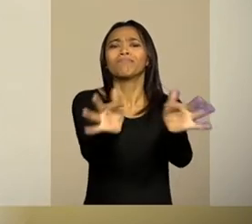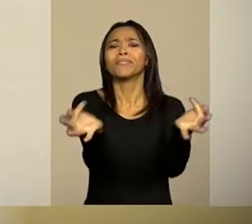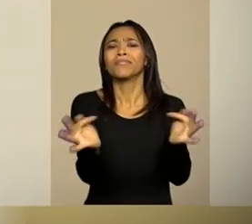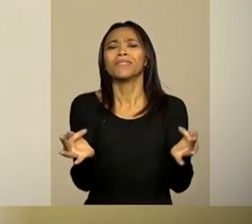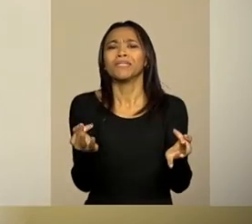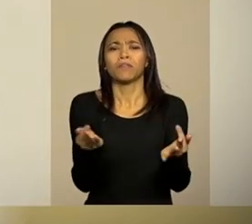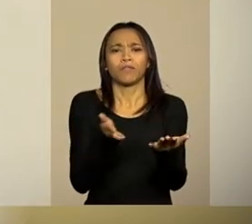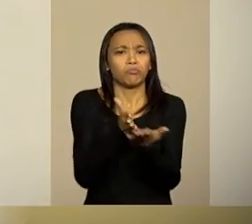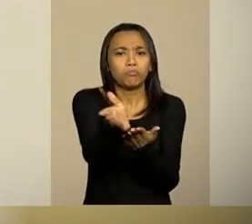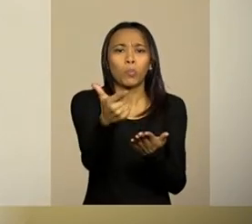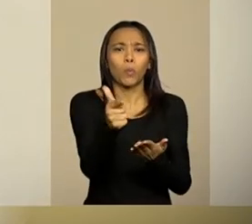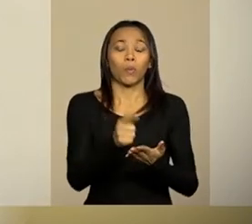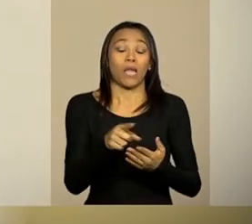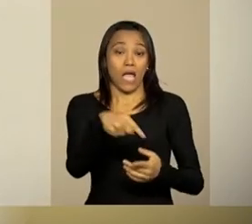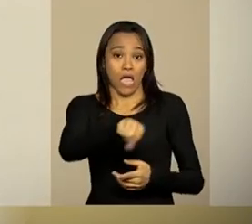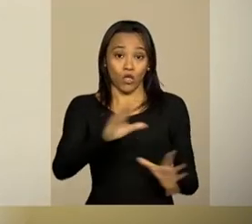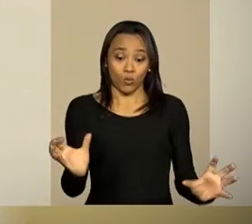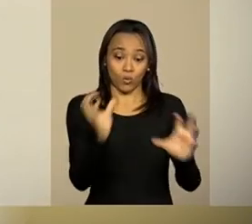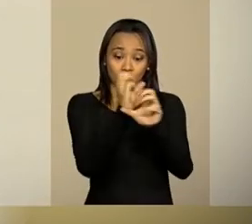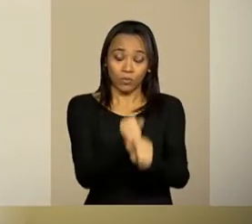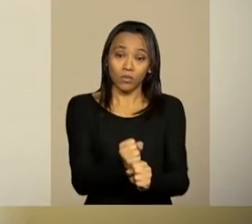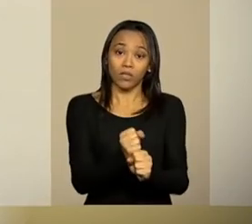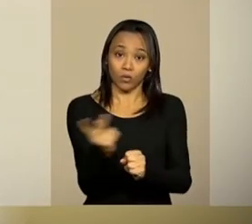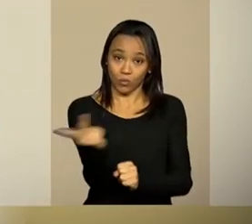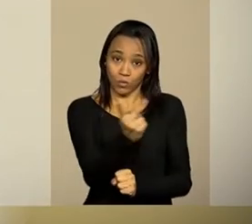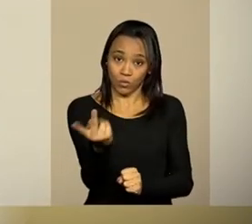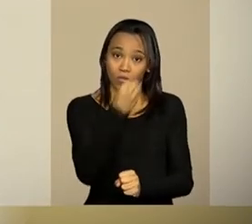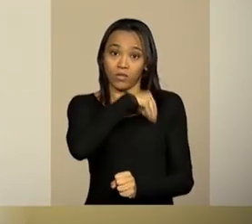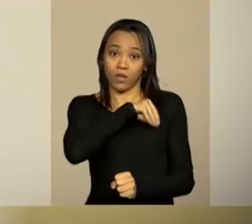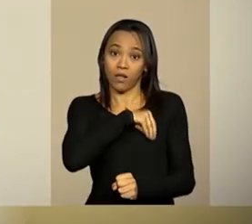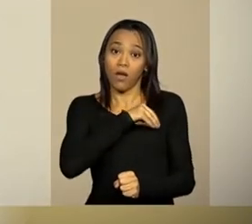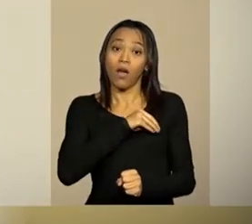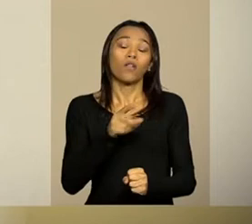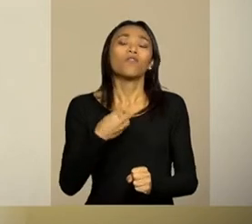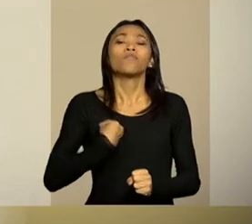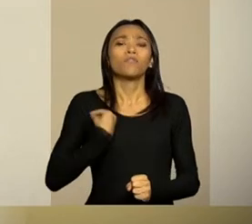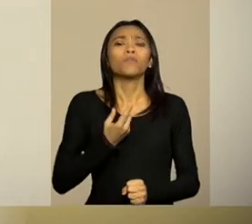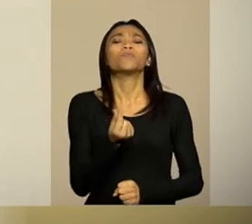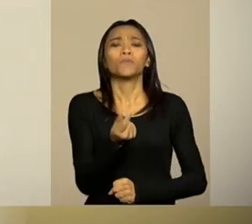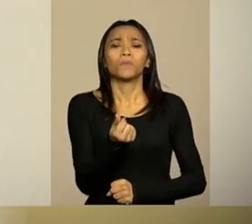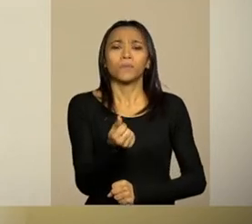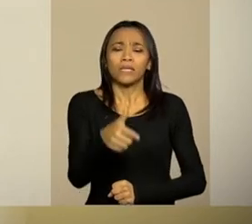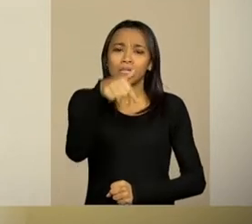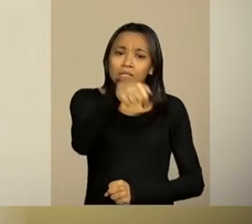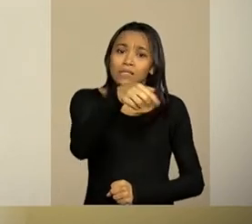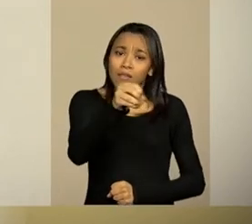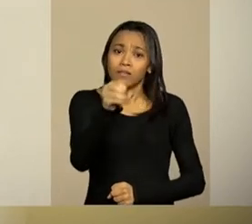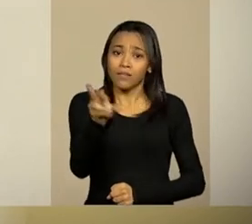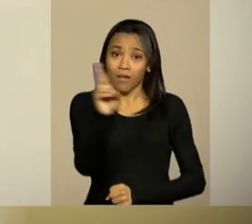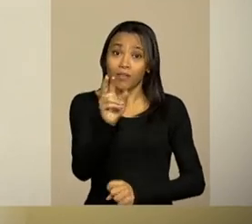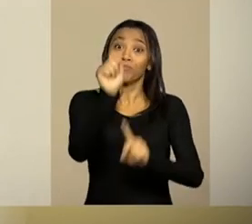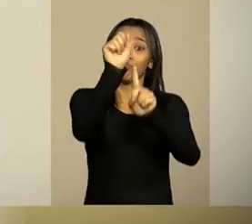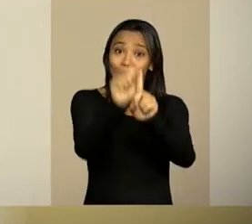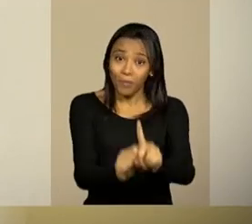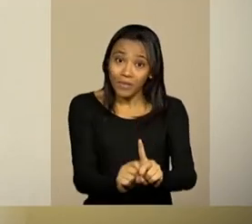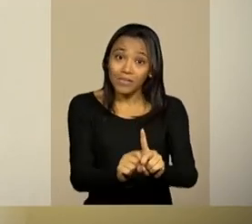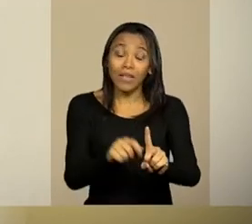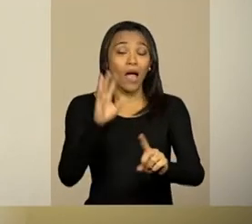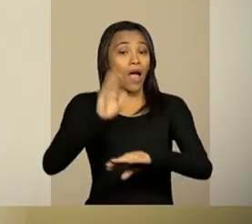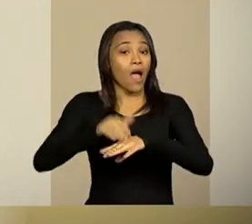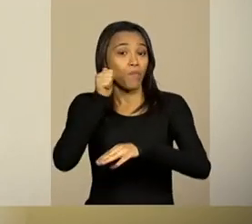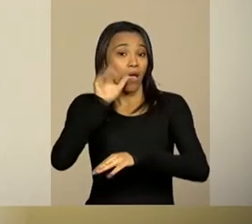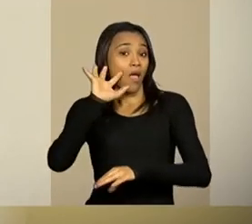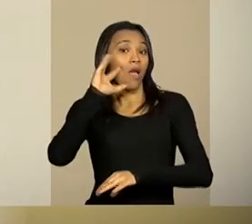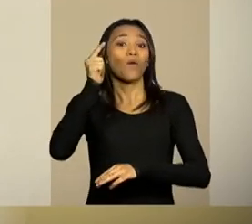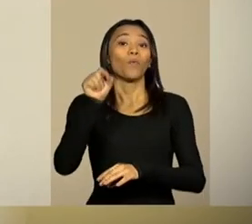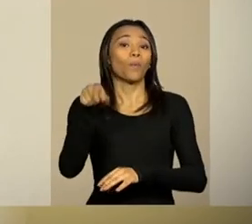juntando a renda do Bolsa Família renda dos trabalhos do Antônio a família vivia com 700 reais por mês até que é